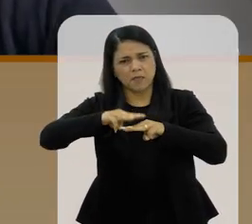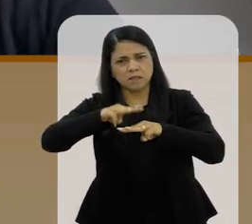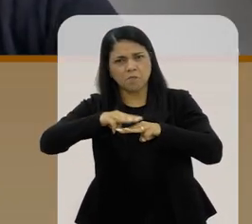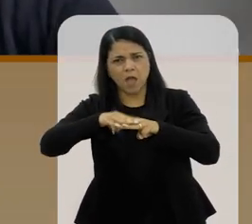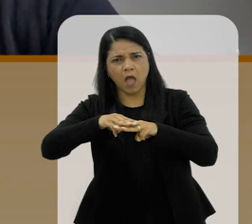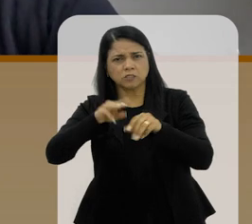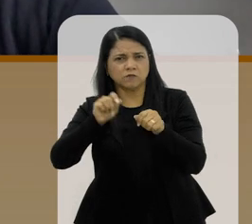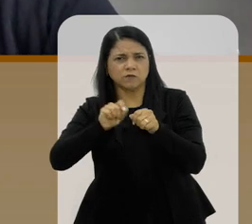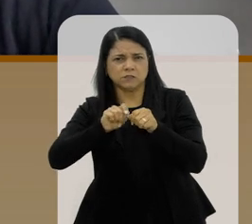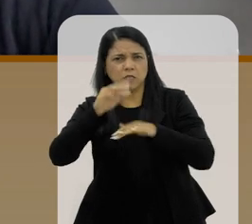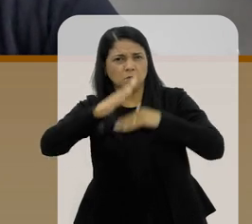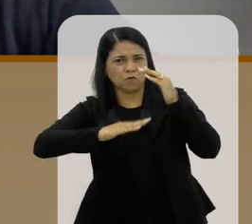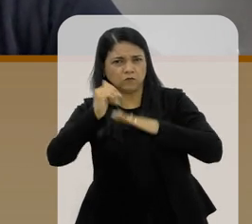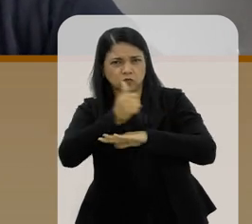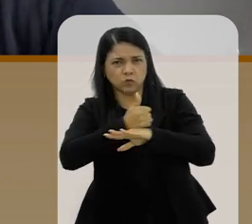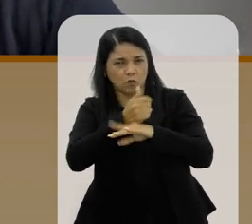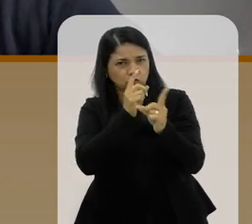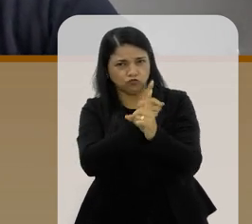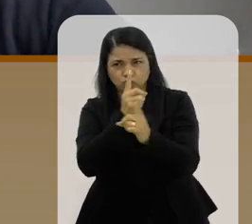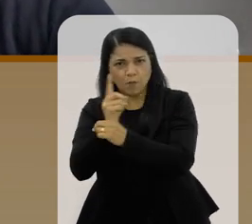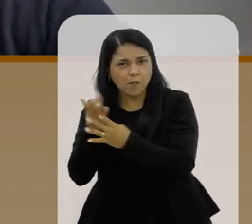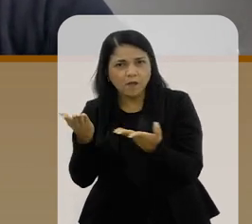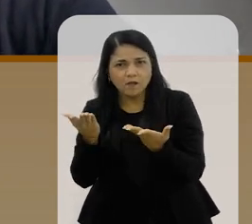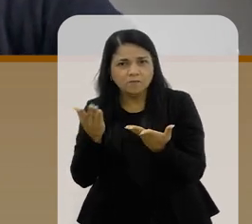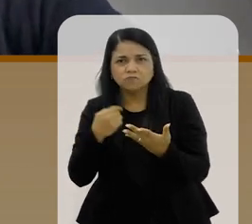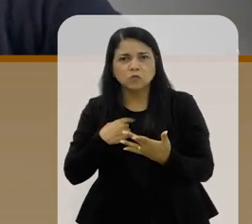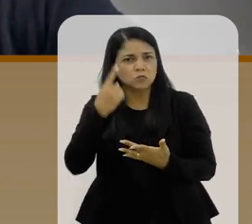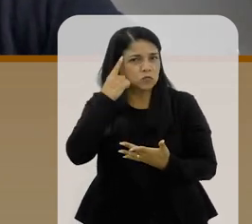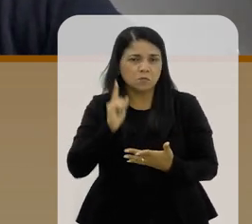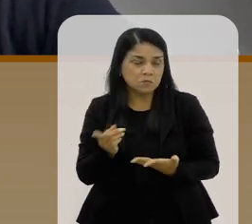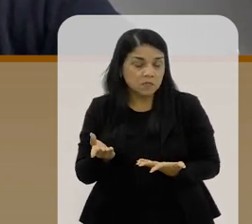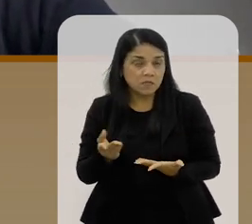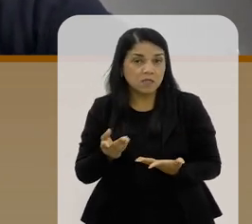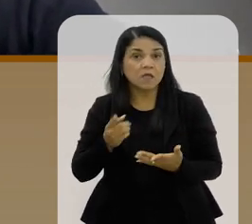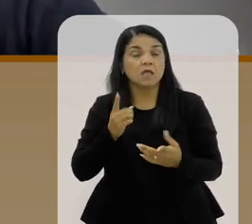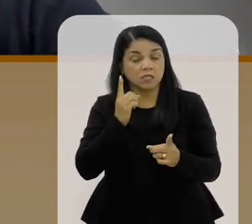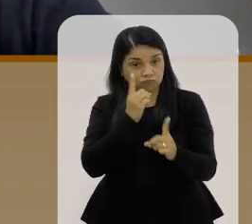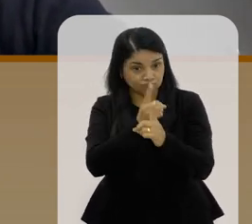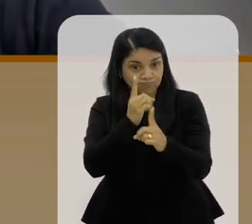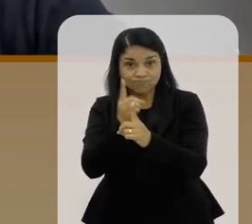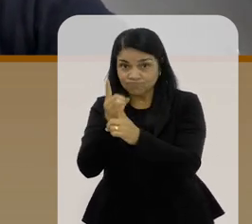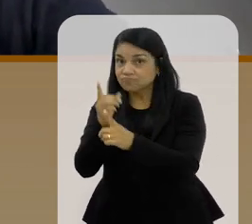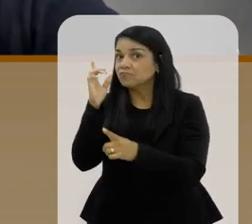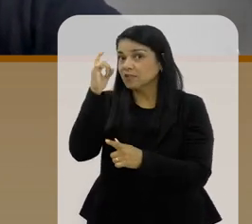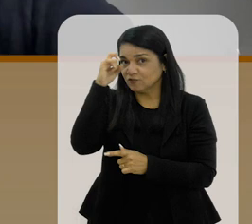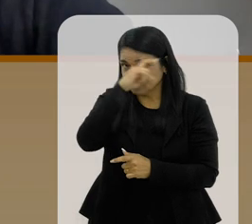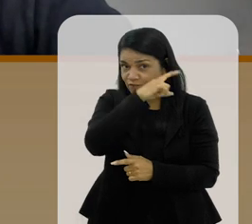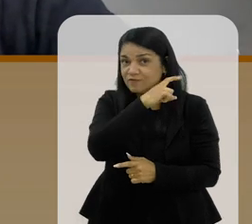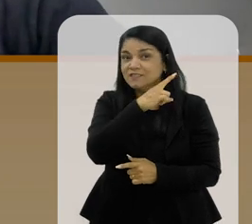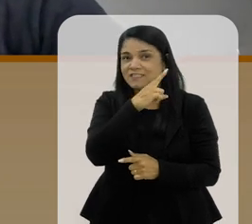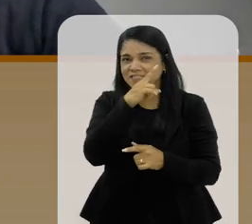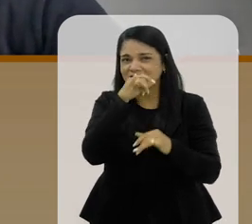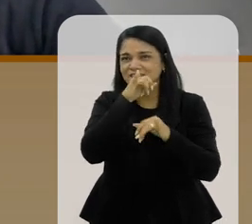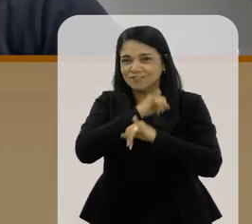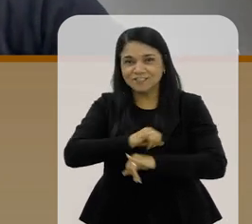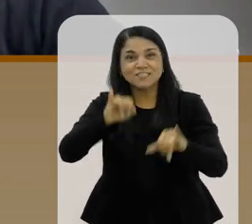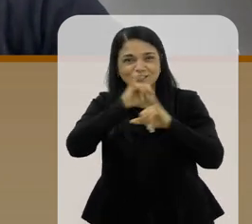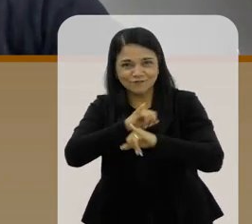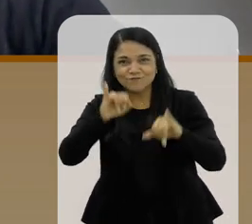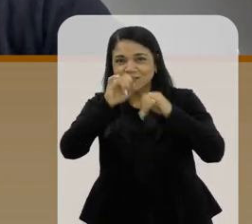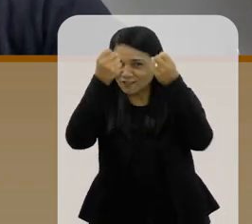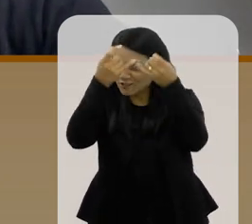que estão fazendo matemática ou das descobertas matemáticas. Isso são por várias razões. Uma é que as descobertas matemáticas são difíceis de serem